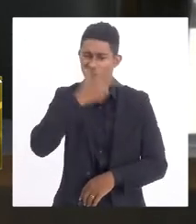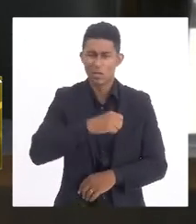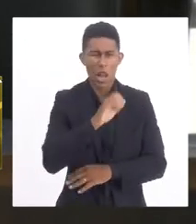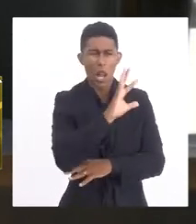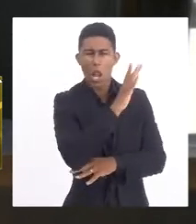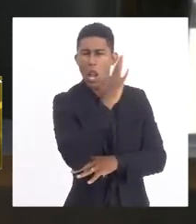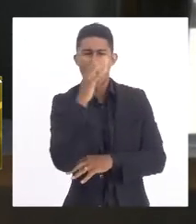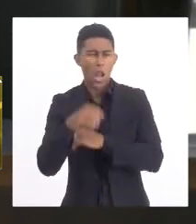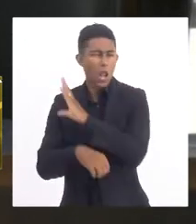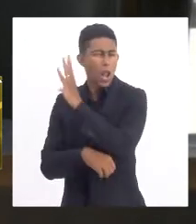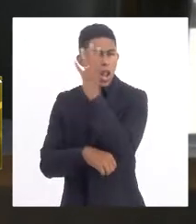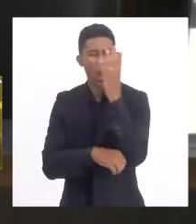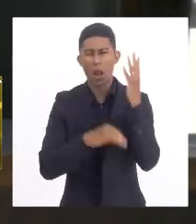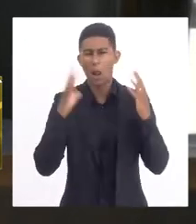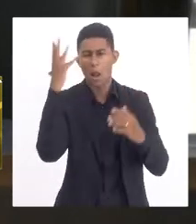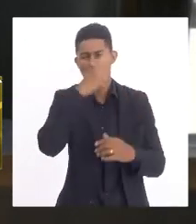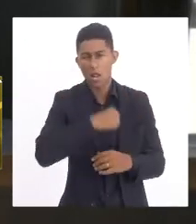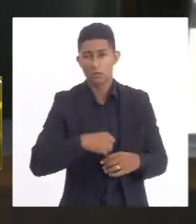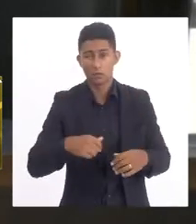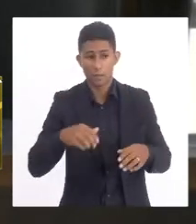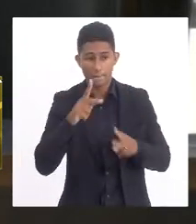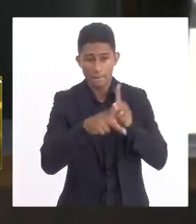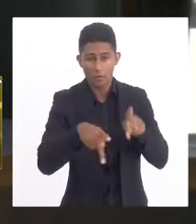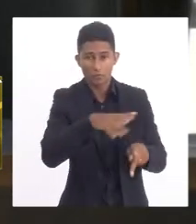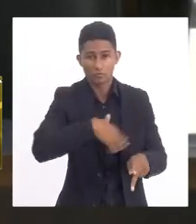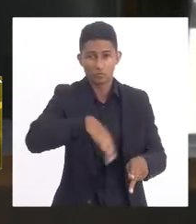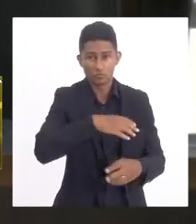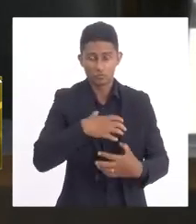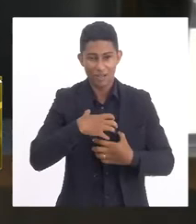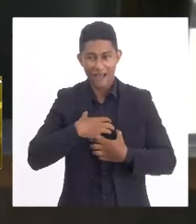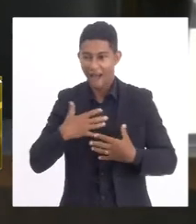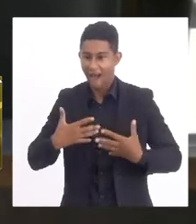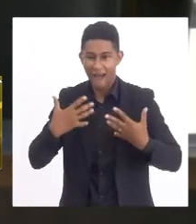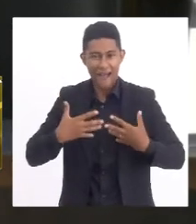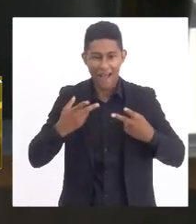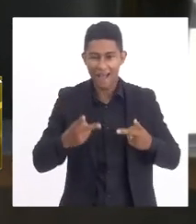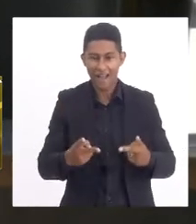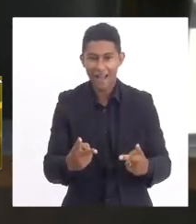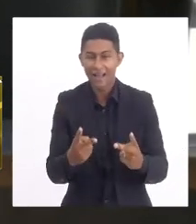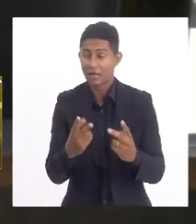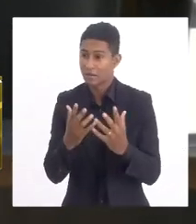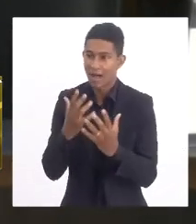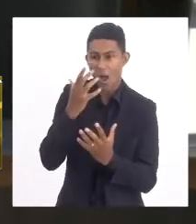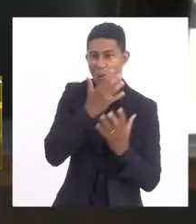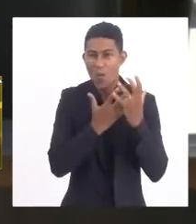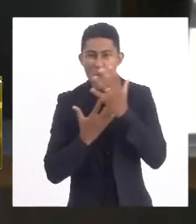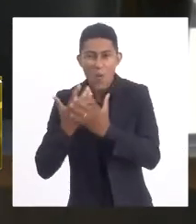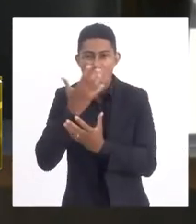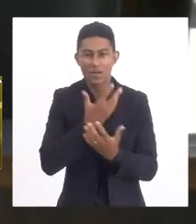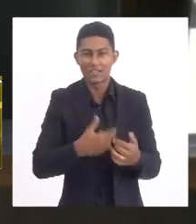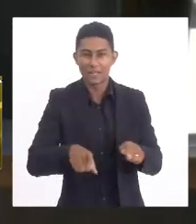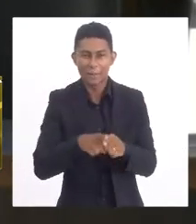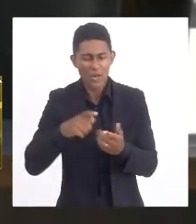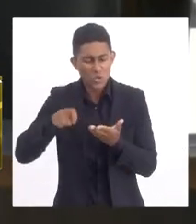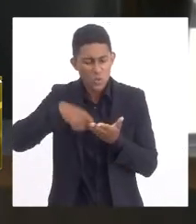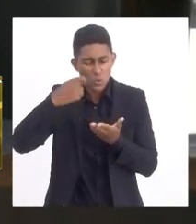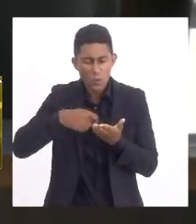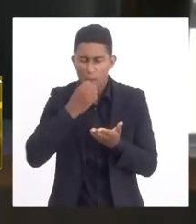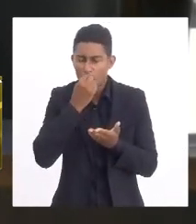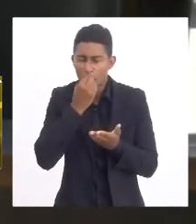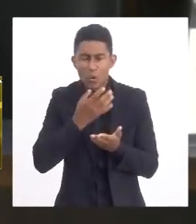povo bem-humorado e receptivo gastronomia música e atrativos que simbolizam o Brasil